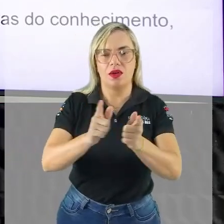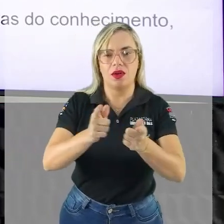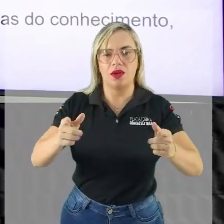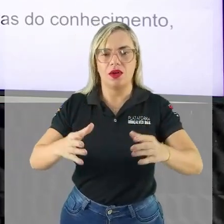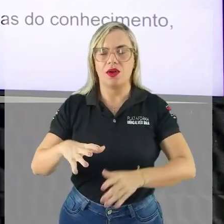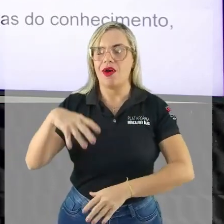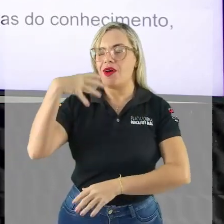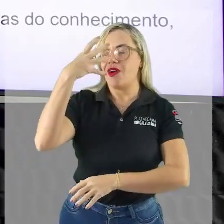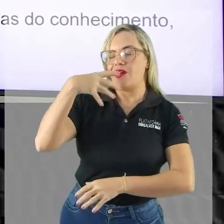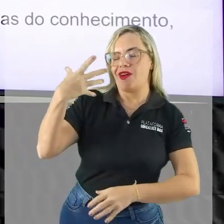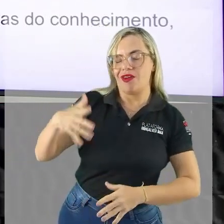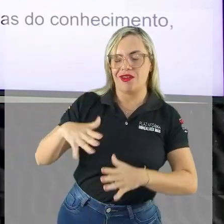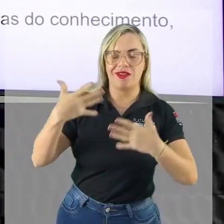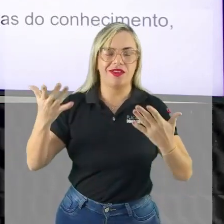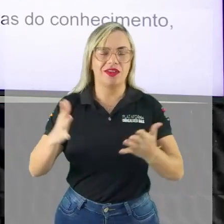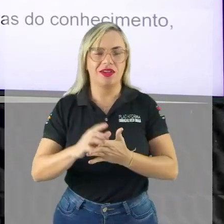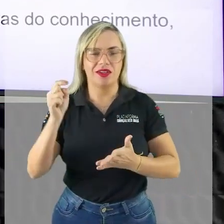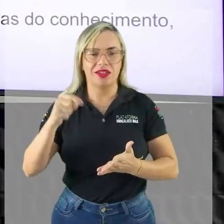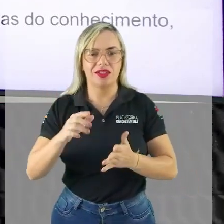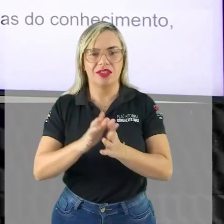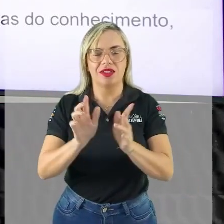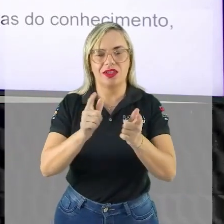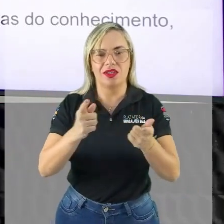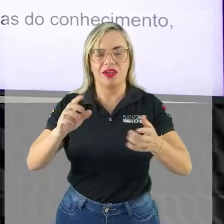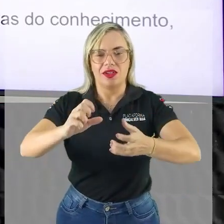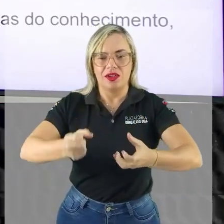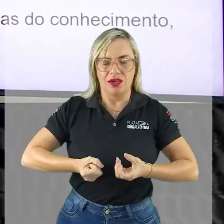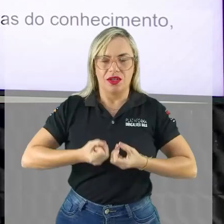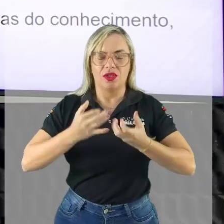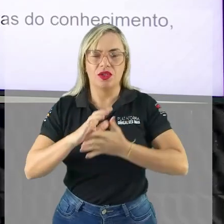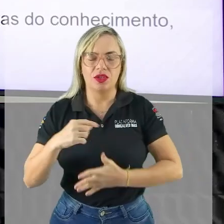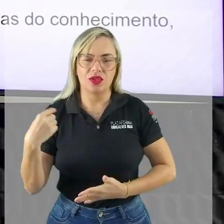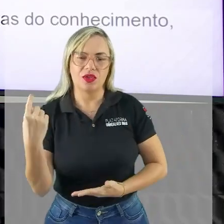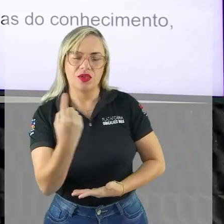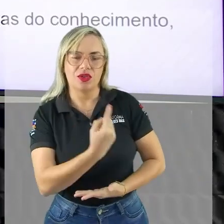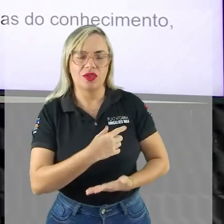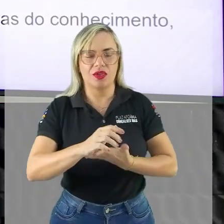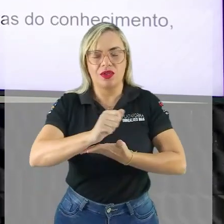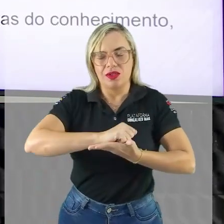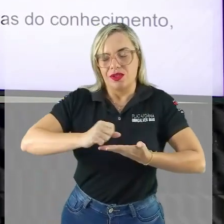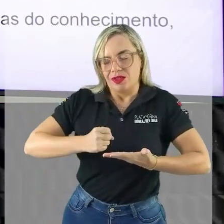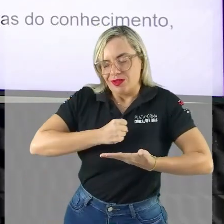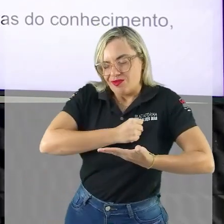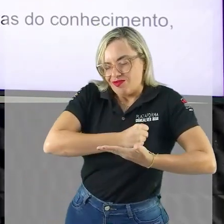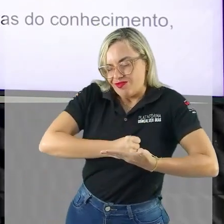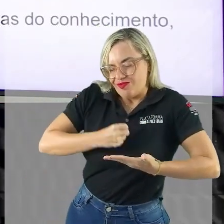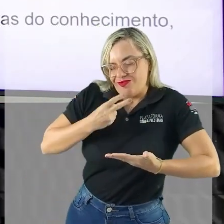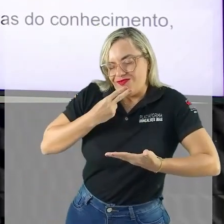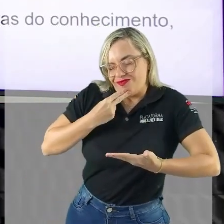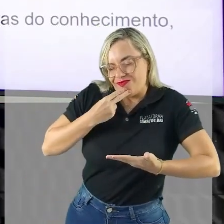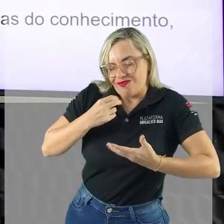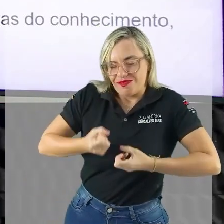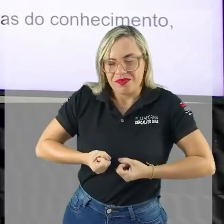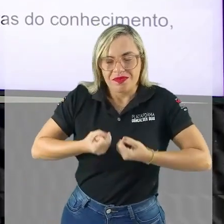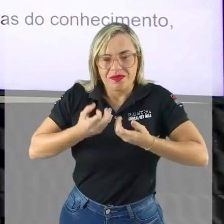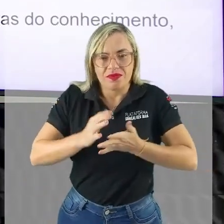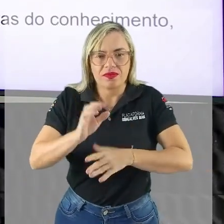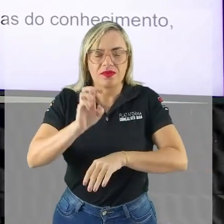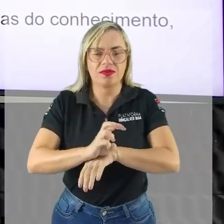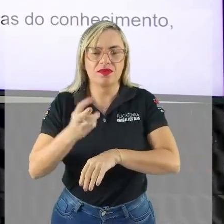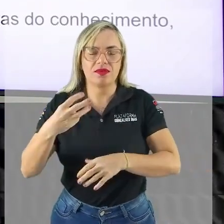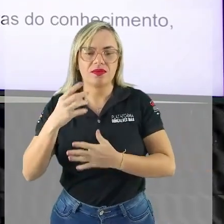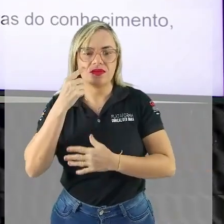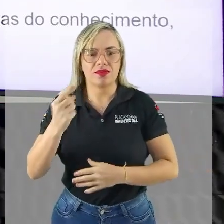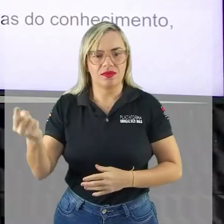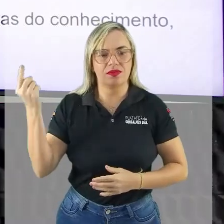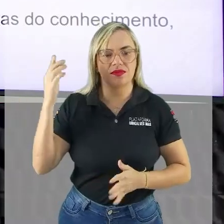já tocaram nesse poema do nosso querido e saudoso poeta maranhense, tá? A esse processo a gente